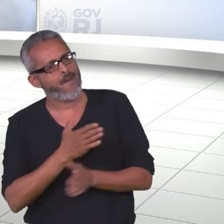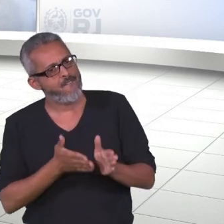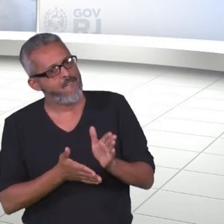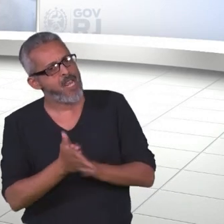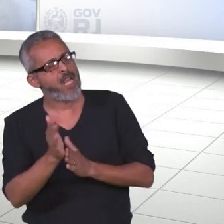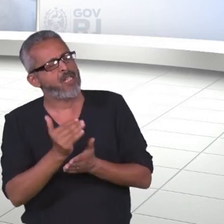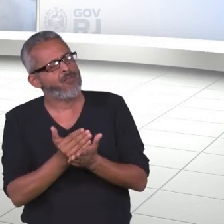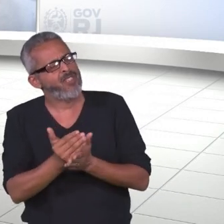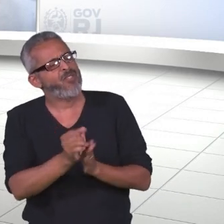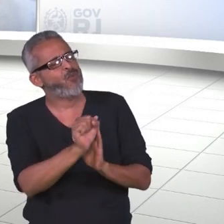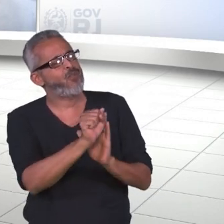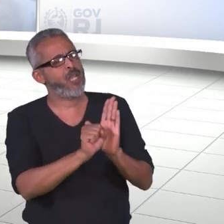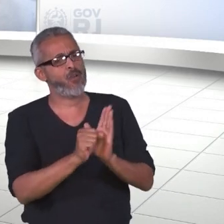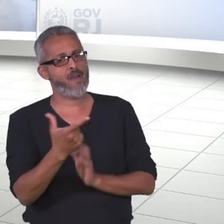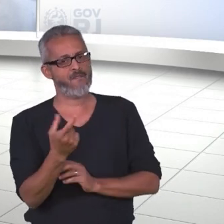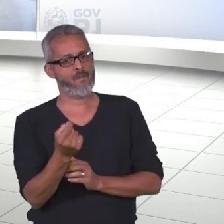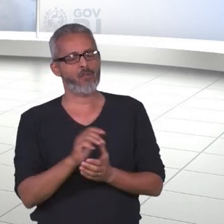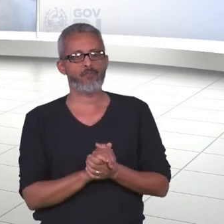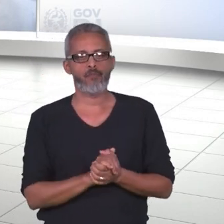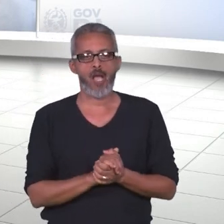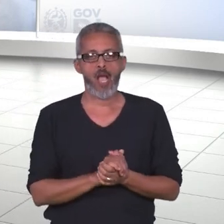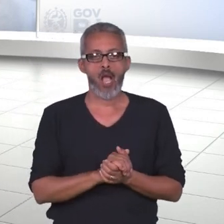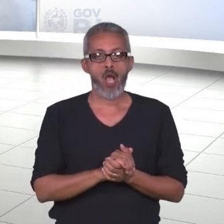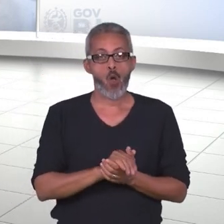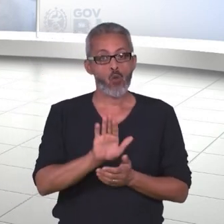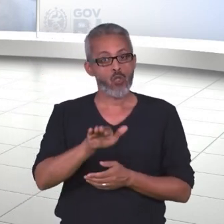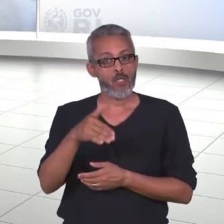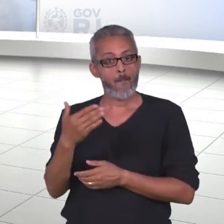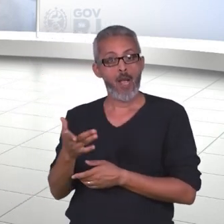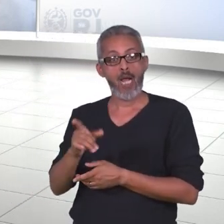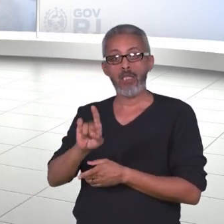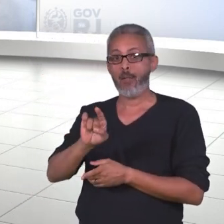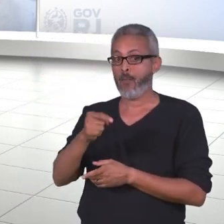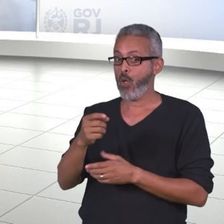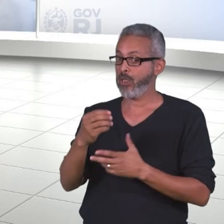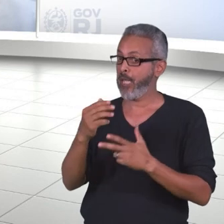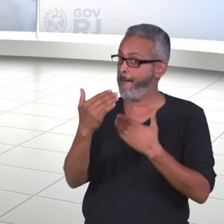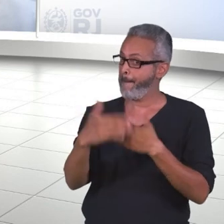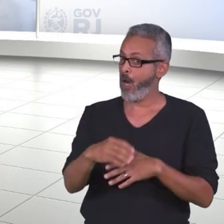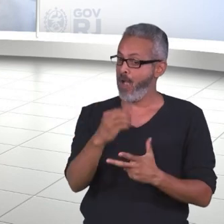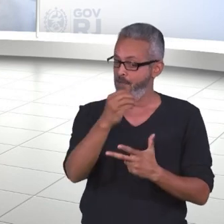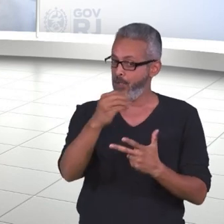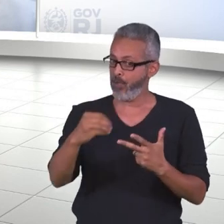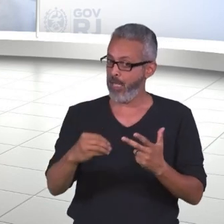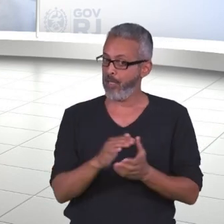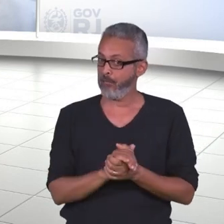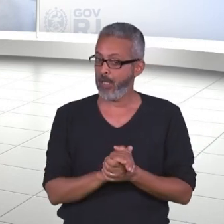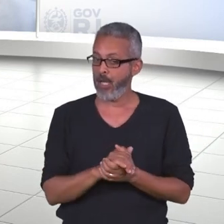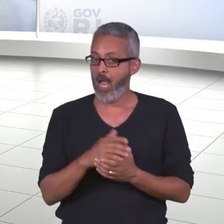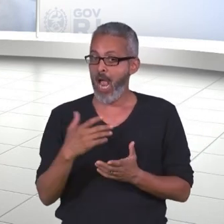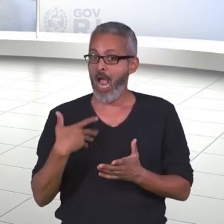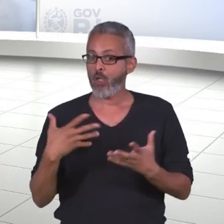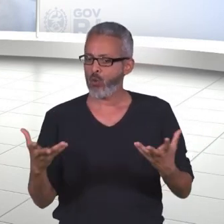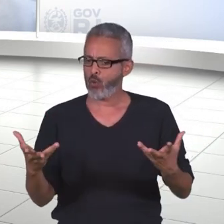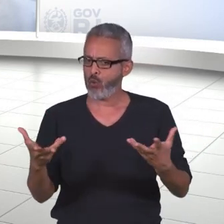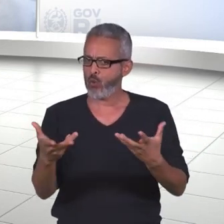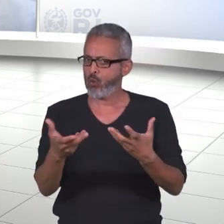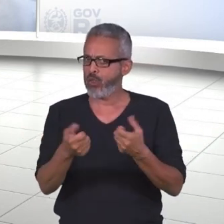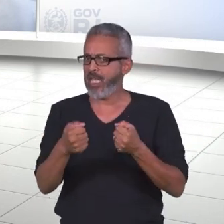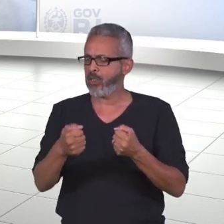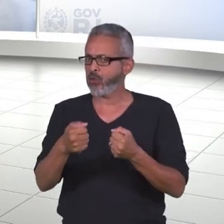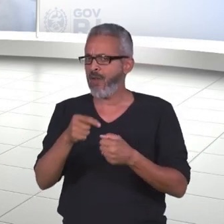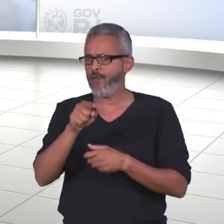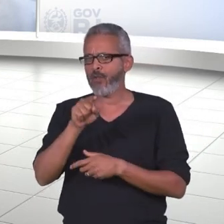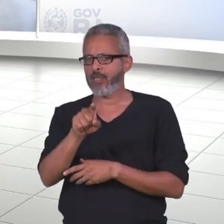tenha gostado da nossa viagem ao início do século XX. O desembarque será a prova do Enem, a estação